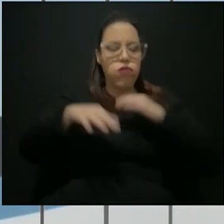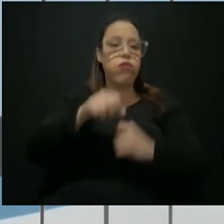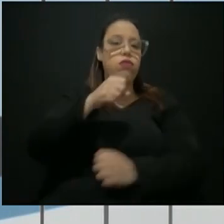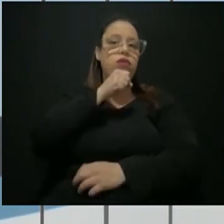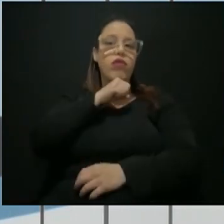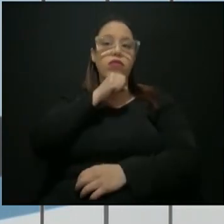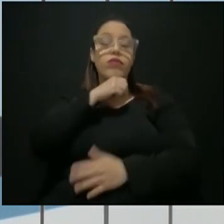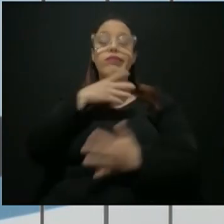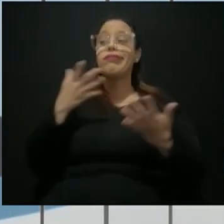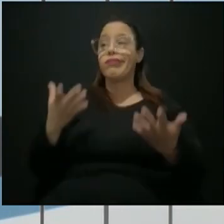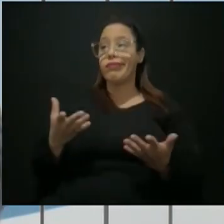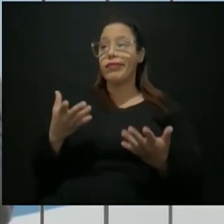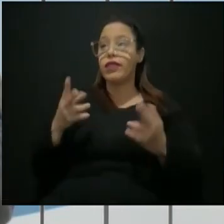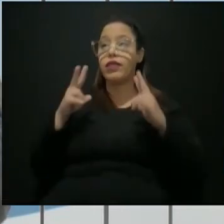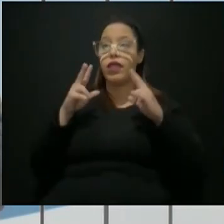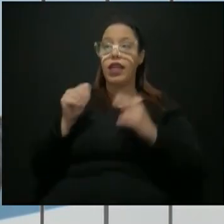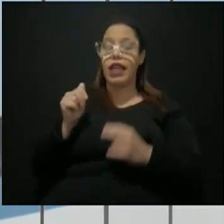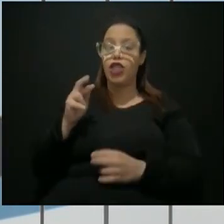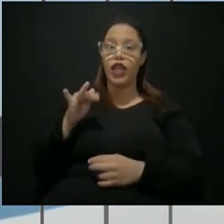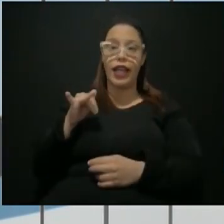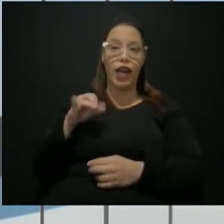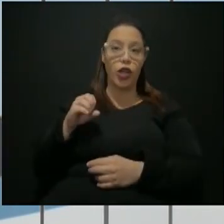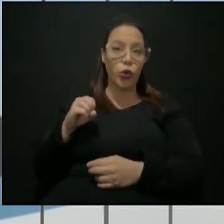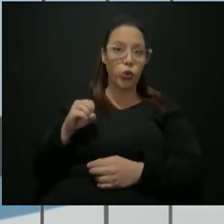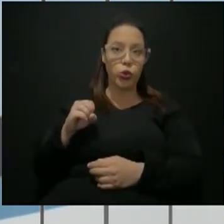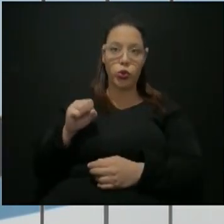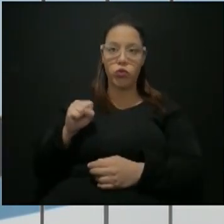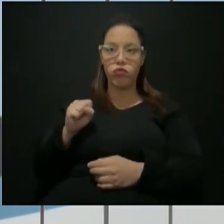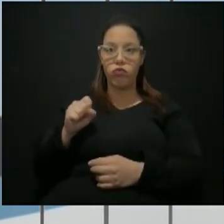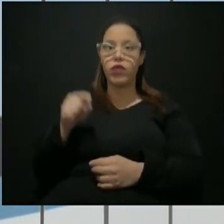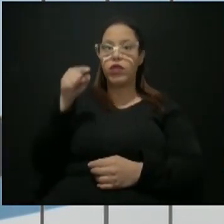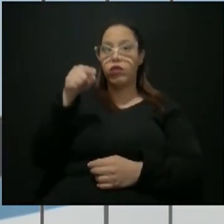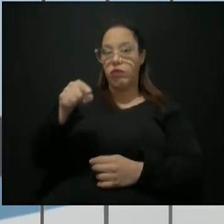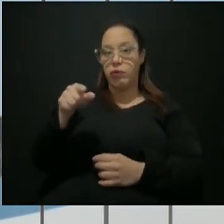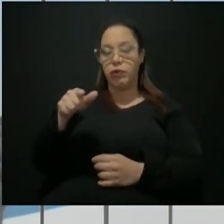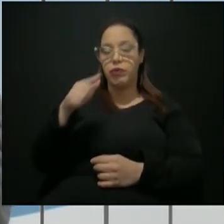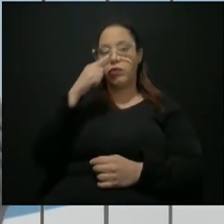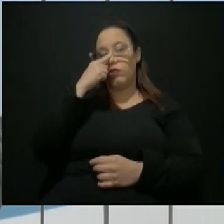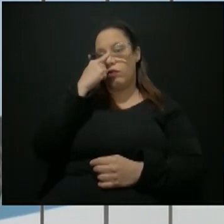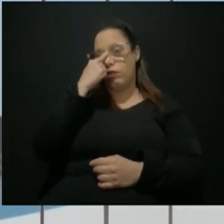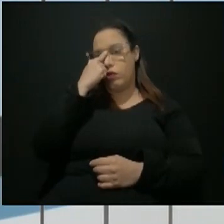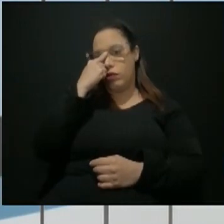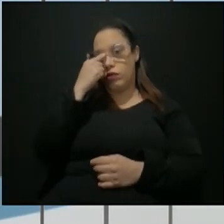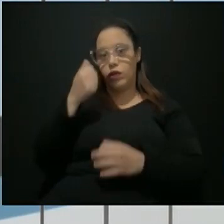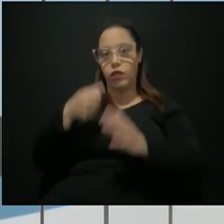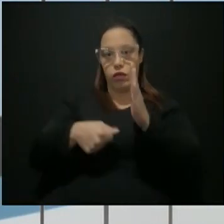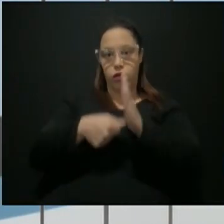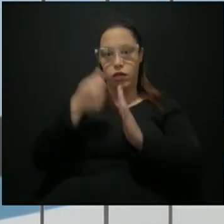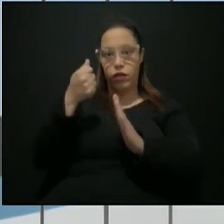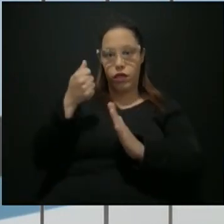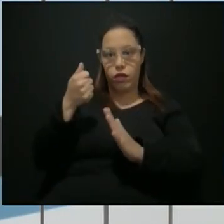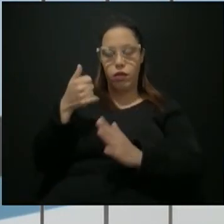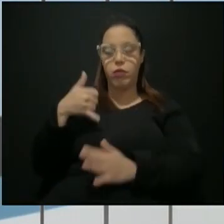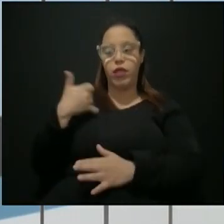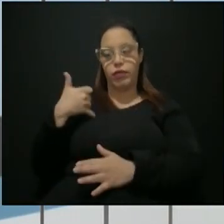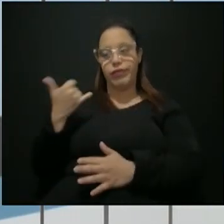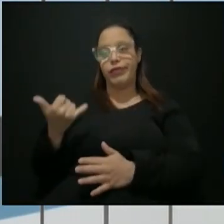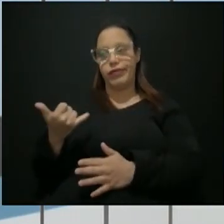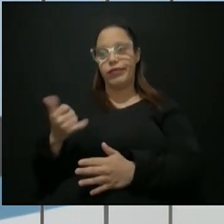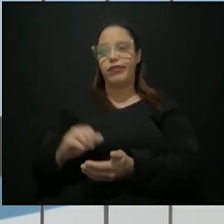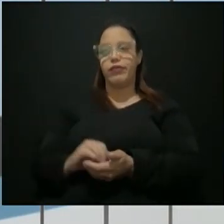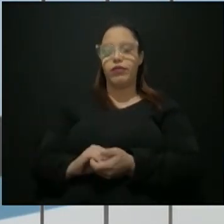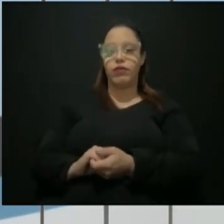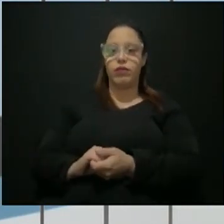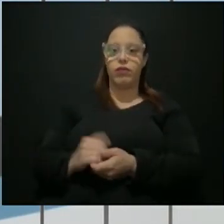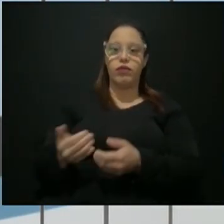principalmente sexagenários, né, que estão ainda num período da primeira idade ali, né, dentro desse